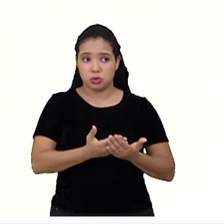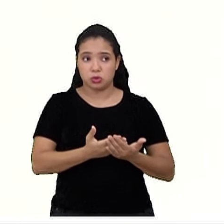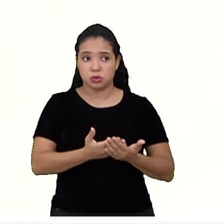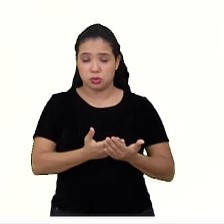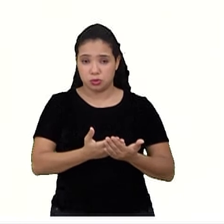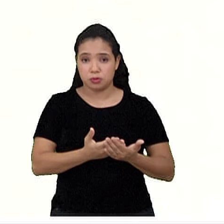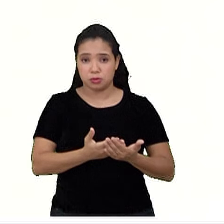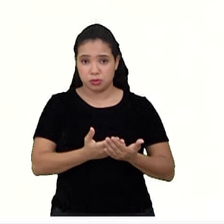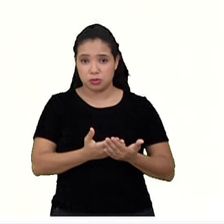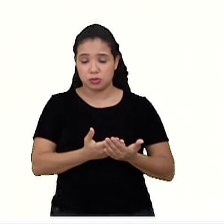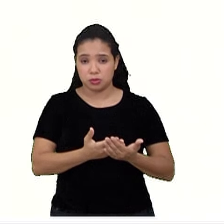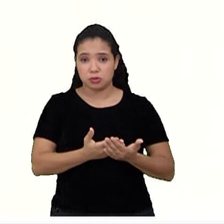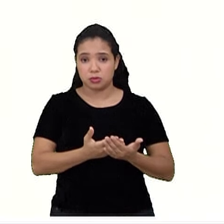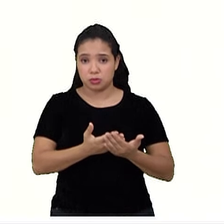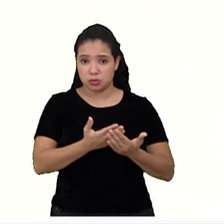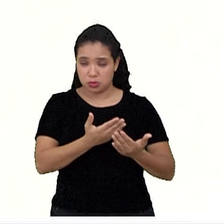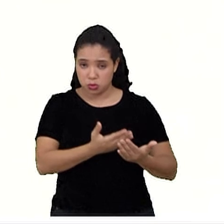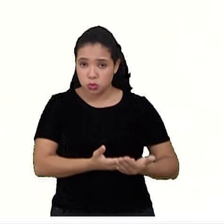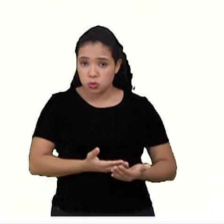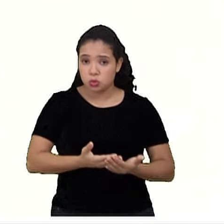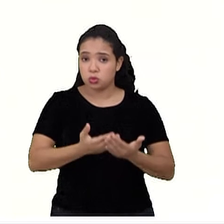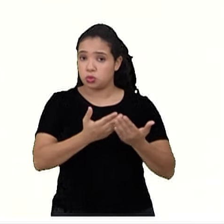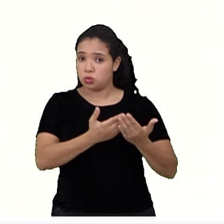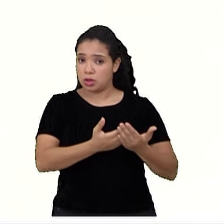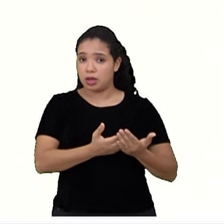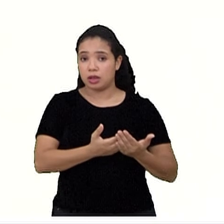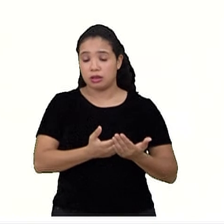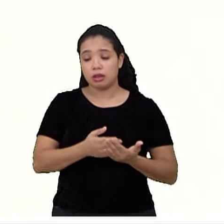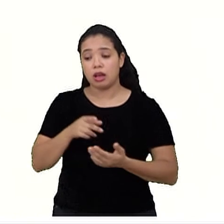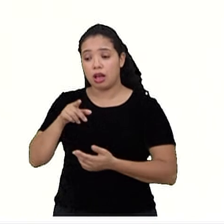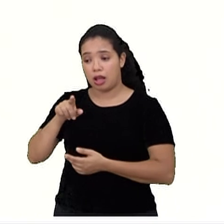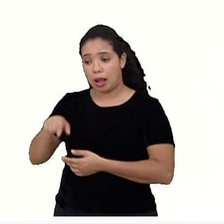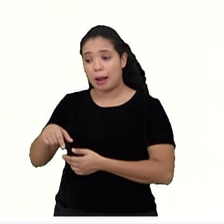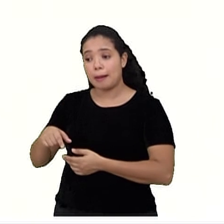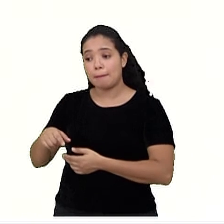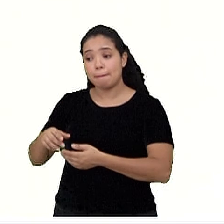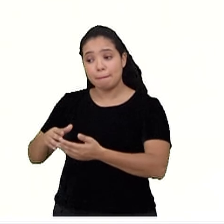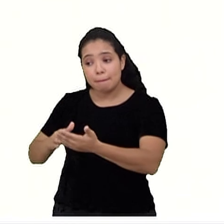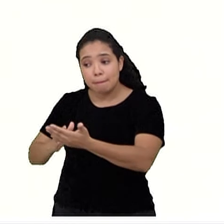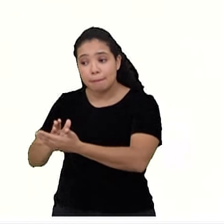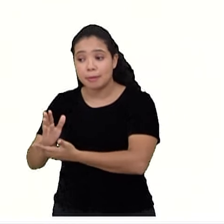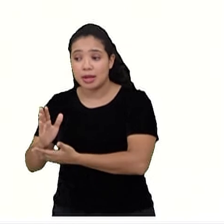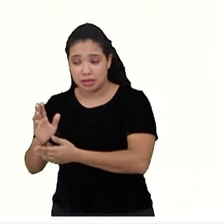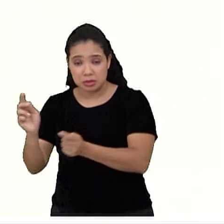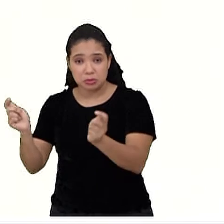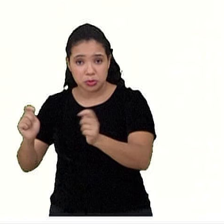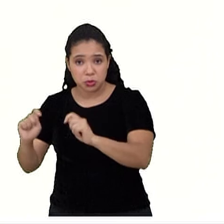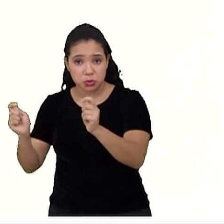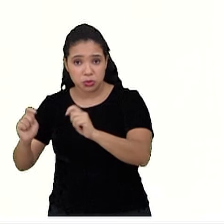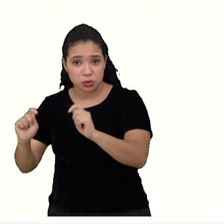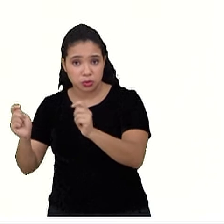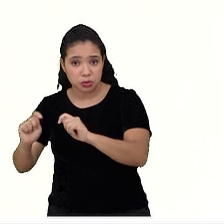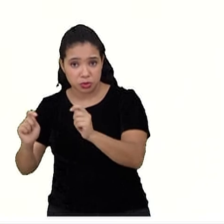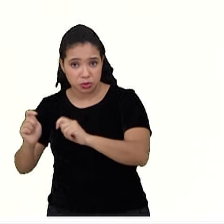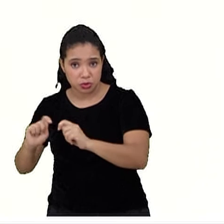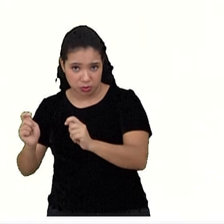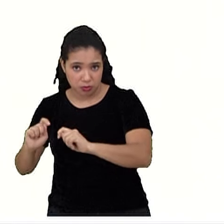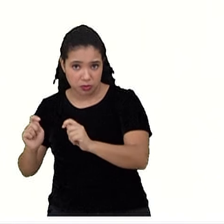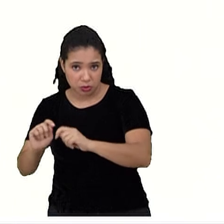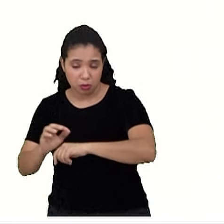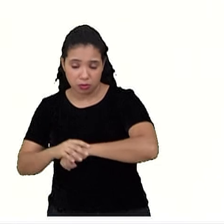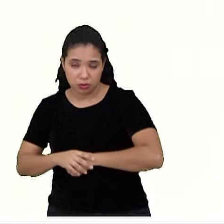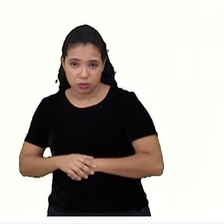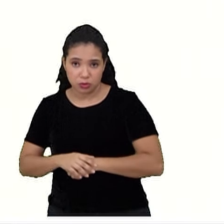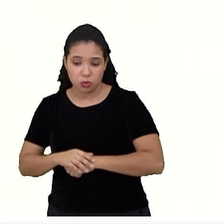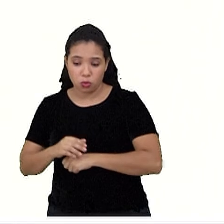Jane estudasse, né, ela passaria de ano, certo? Não esqueçam